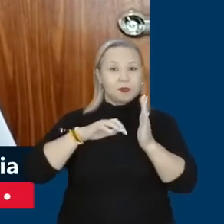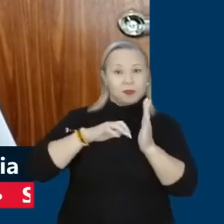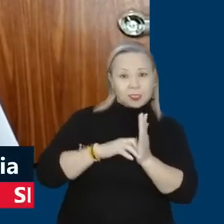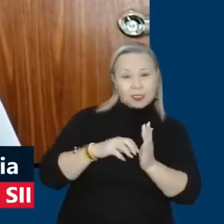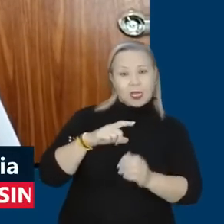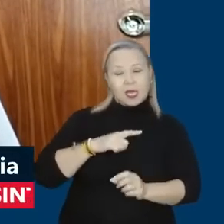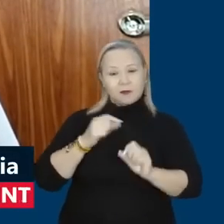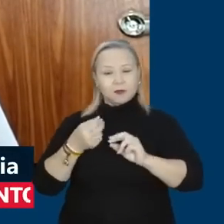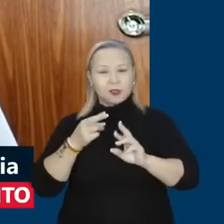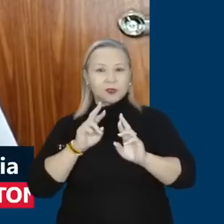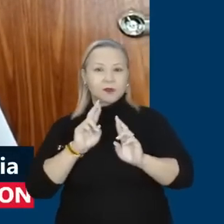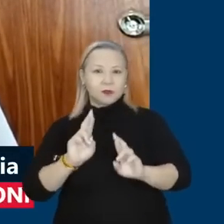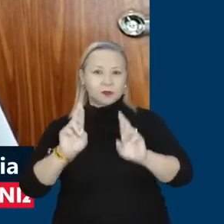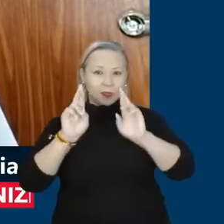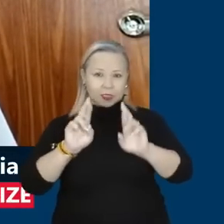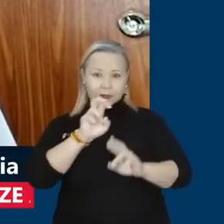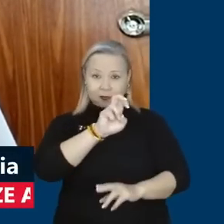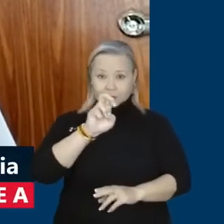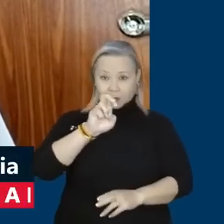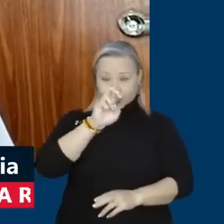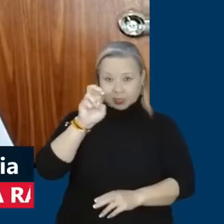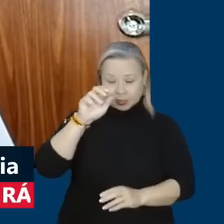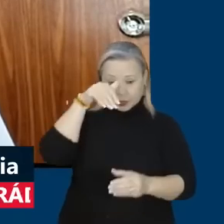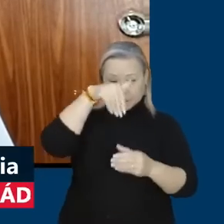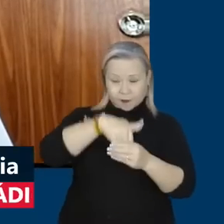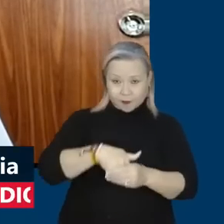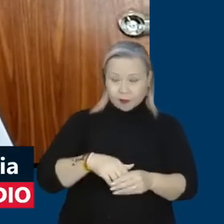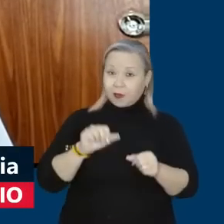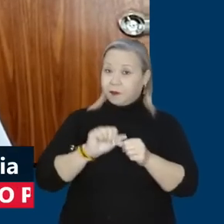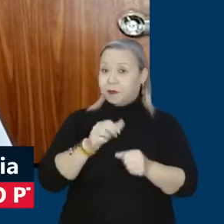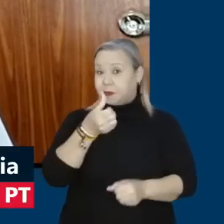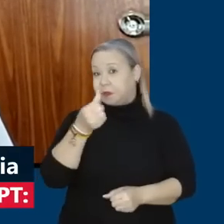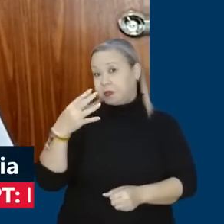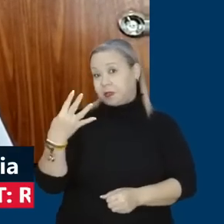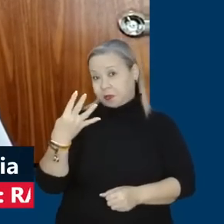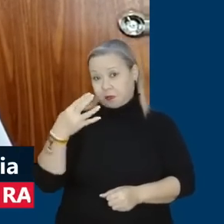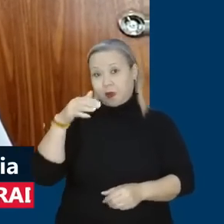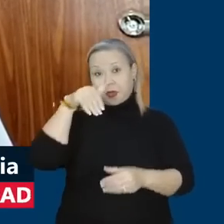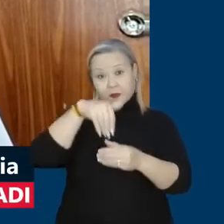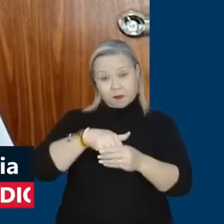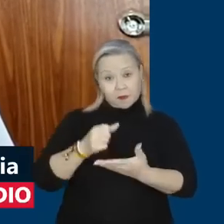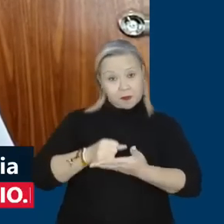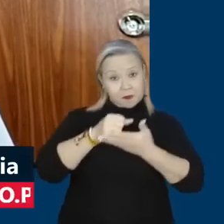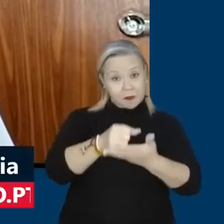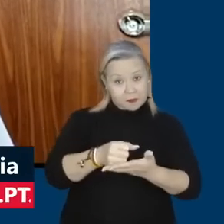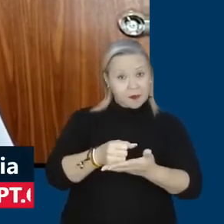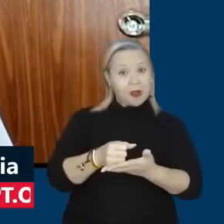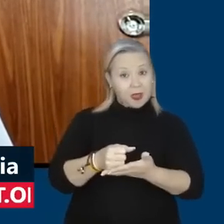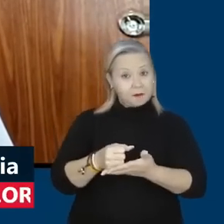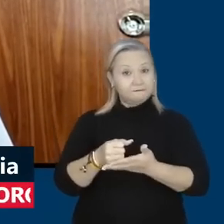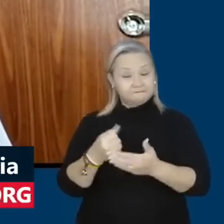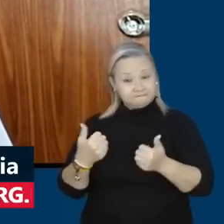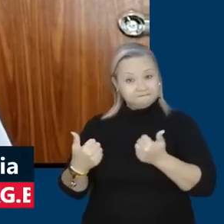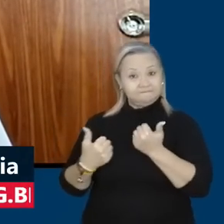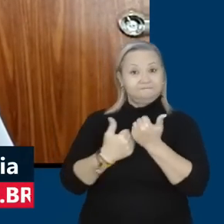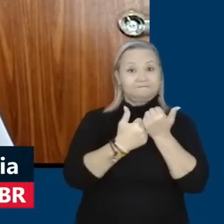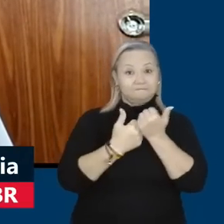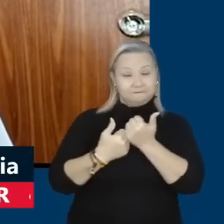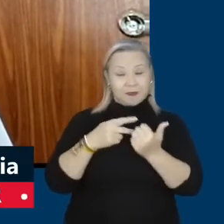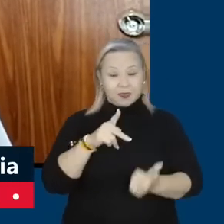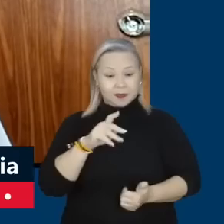uma expectativa de 55 votos, fizemos 64 votos favoráveis à PEC, mostrando